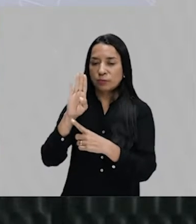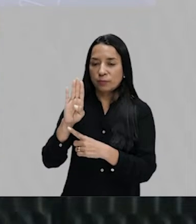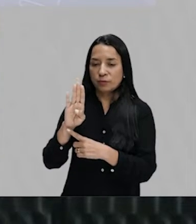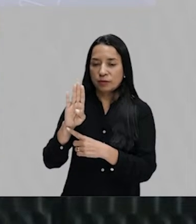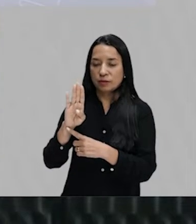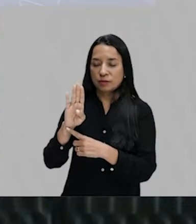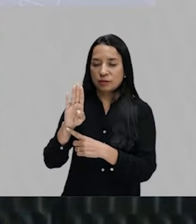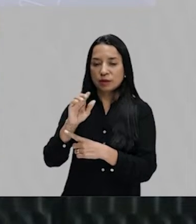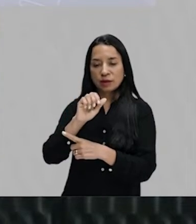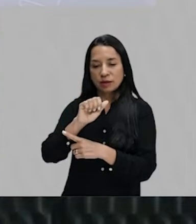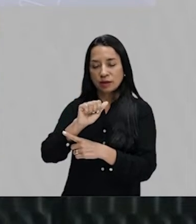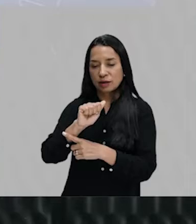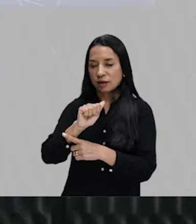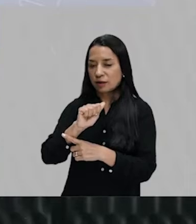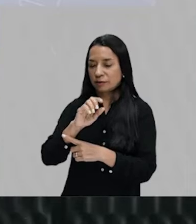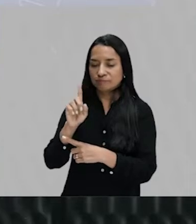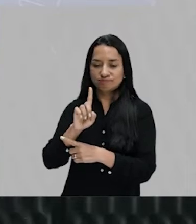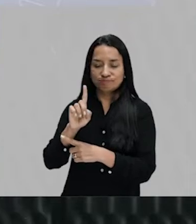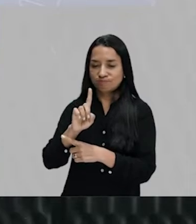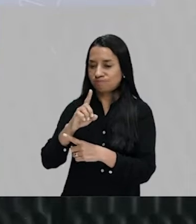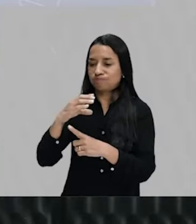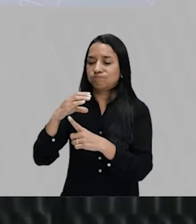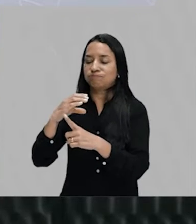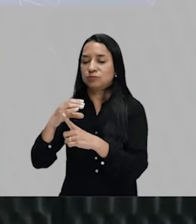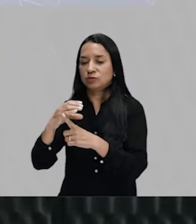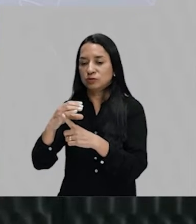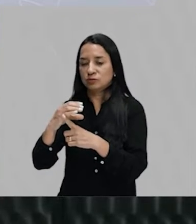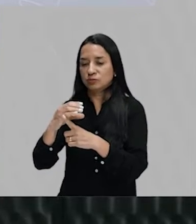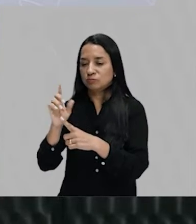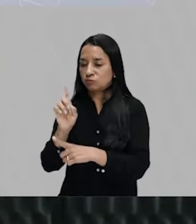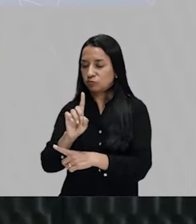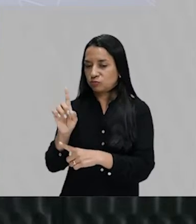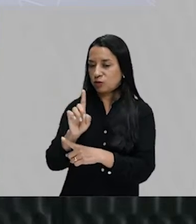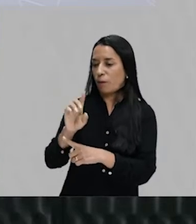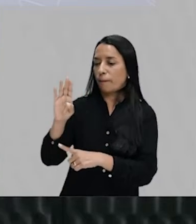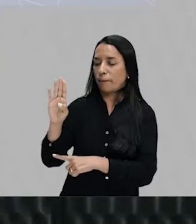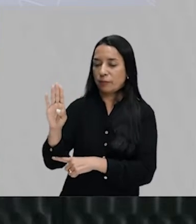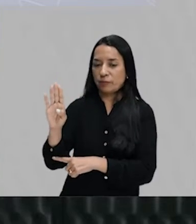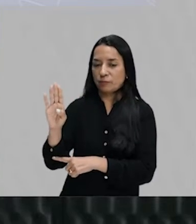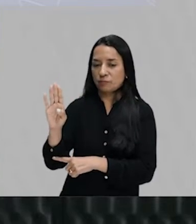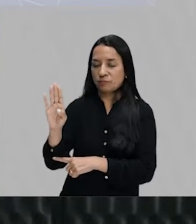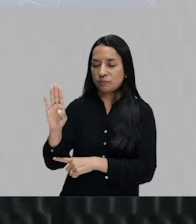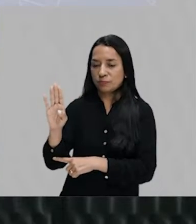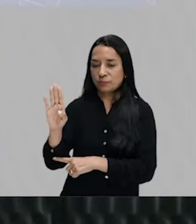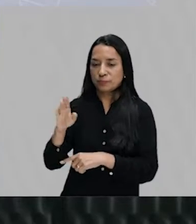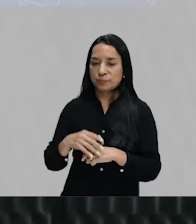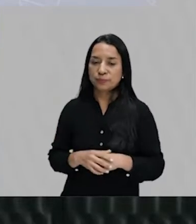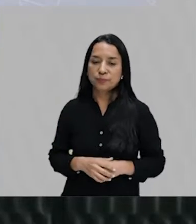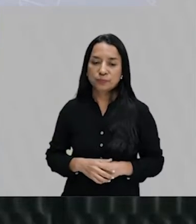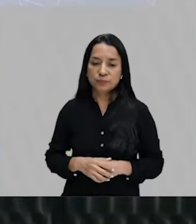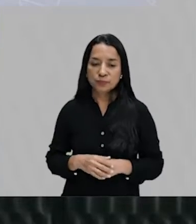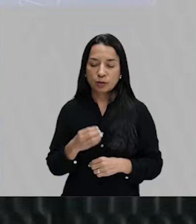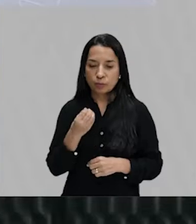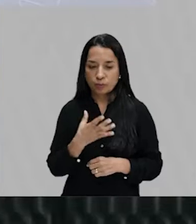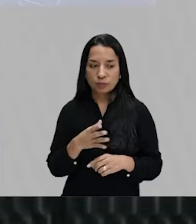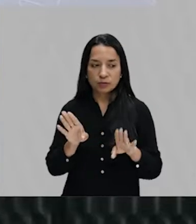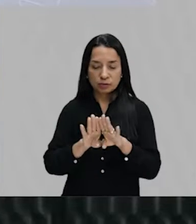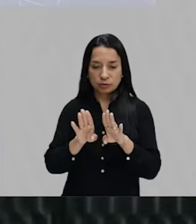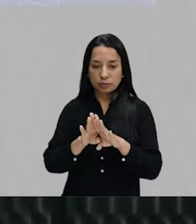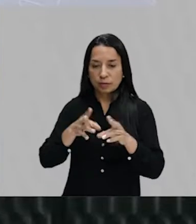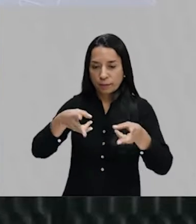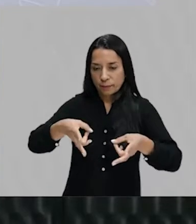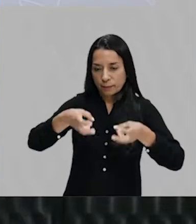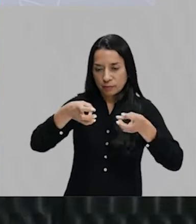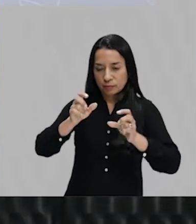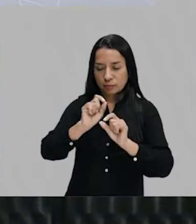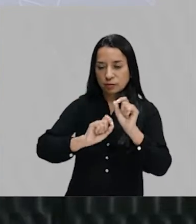não está contido em ver Ou seja é A negação de a está contido em B tá bom e é possível